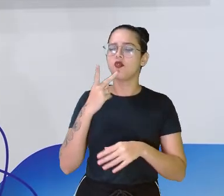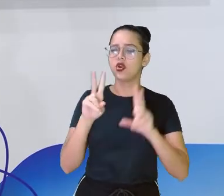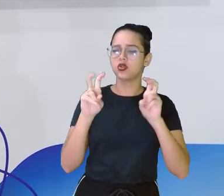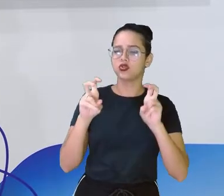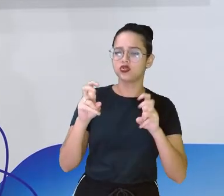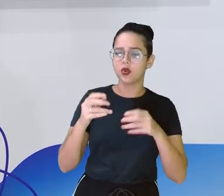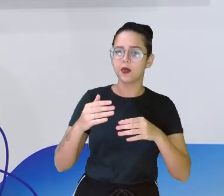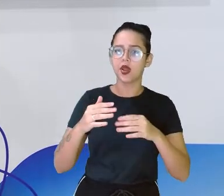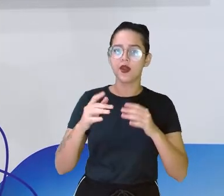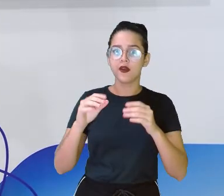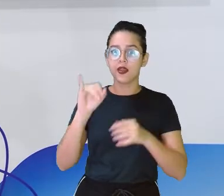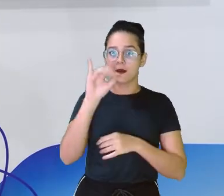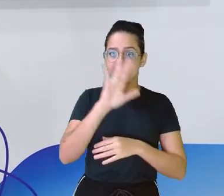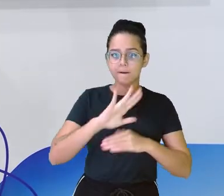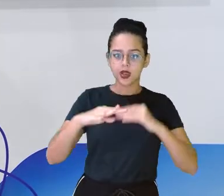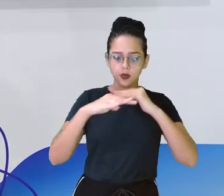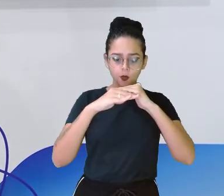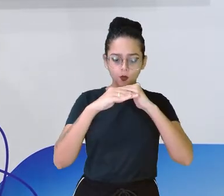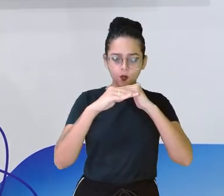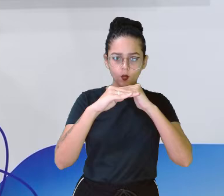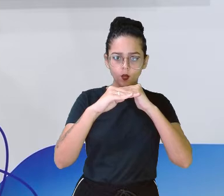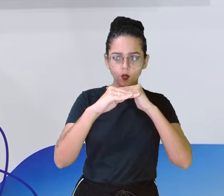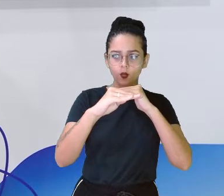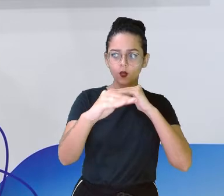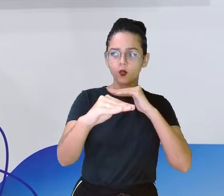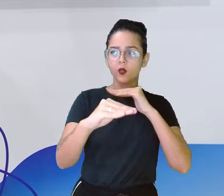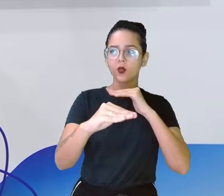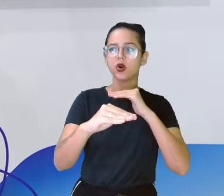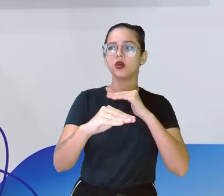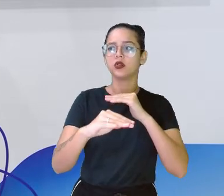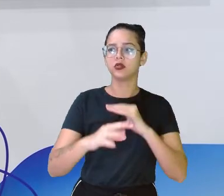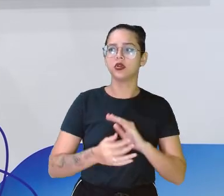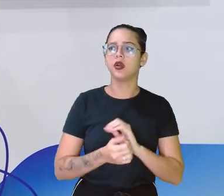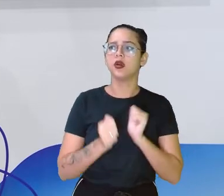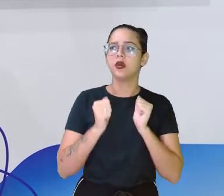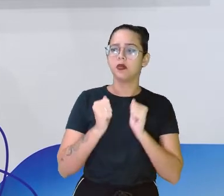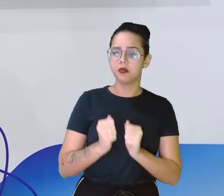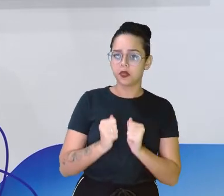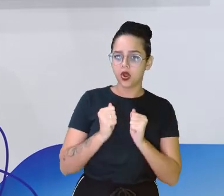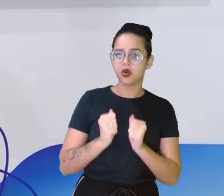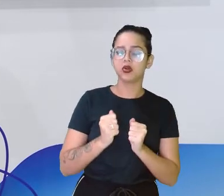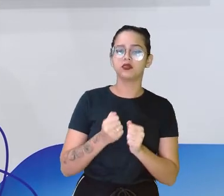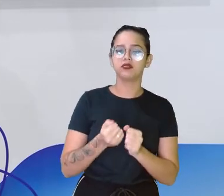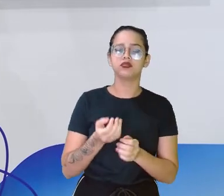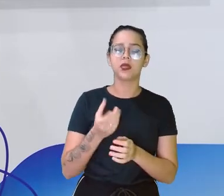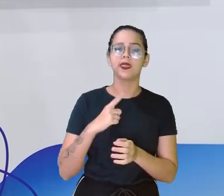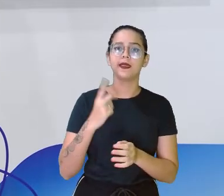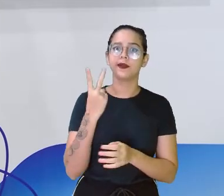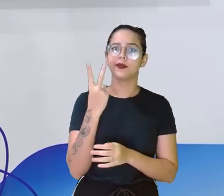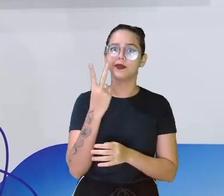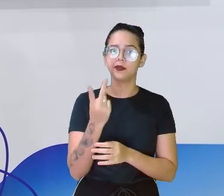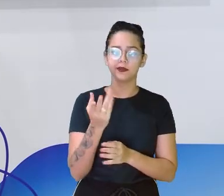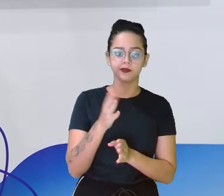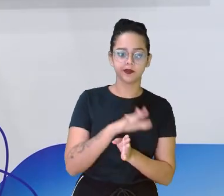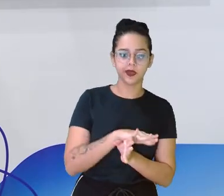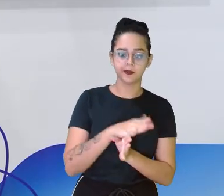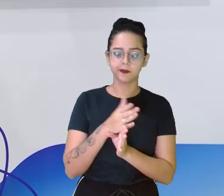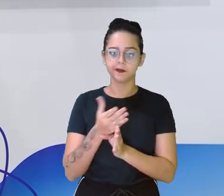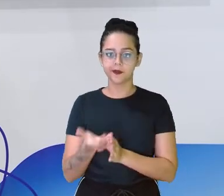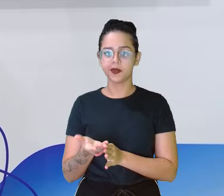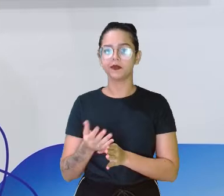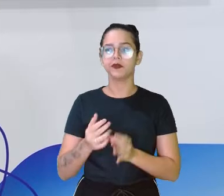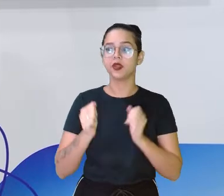figuras planas, né? Que são figuras bidimensionais, possuem duas dimensões e é